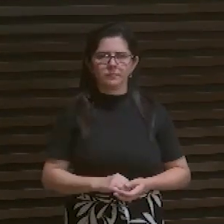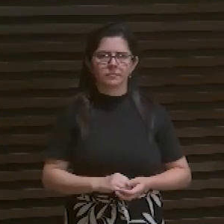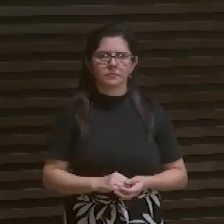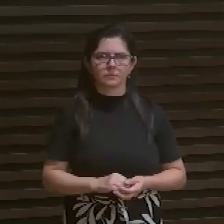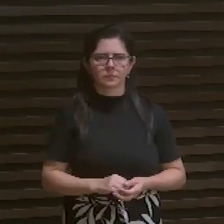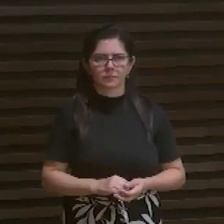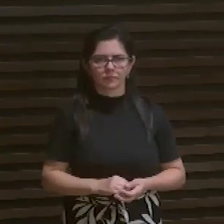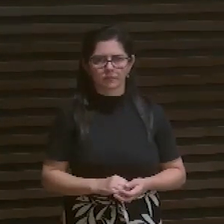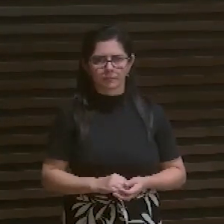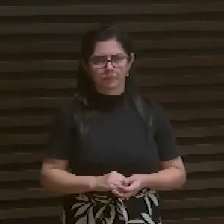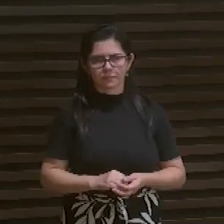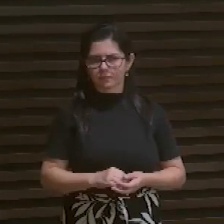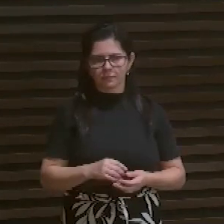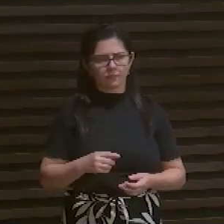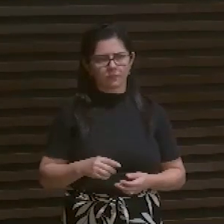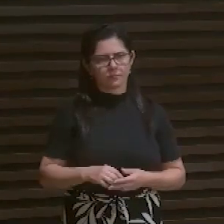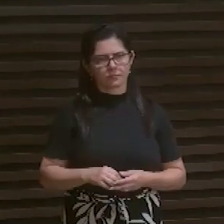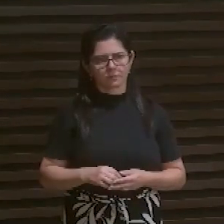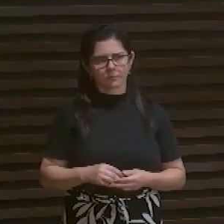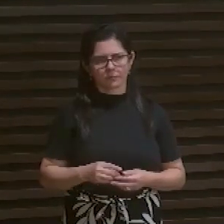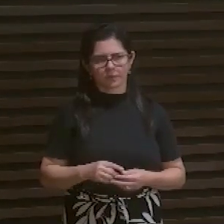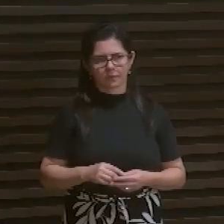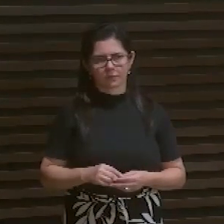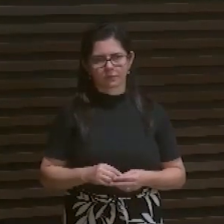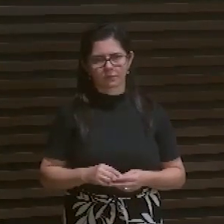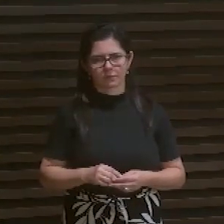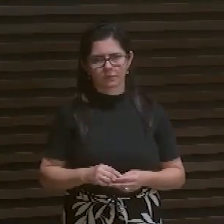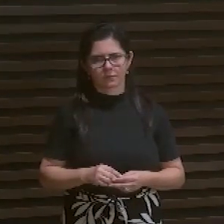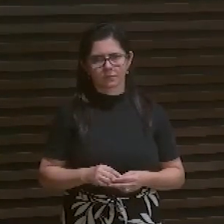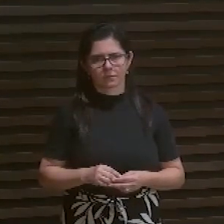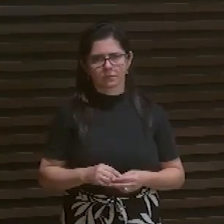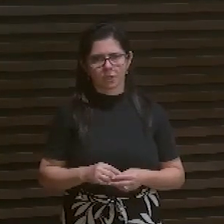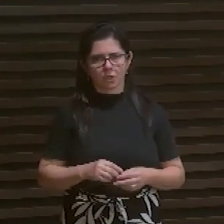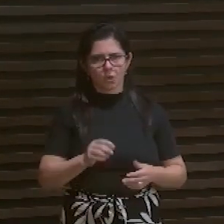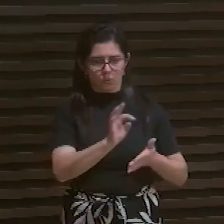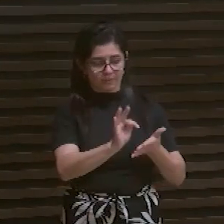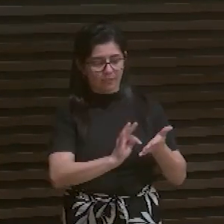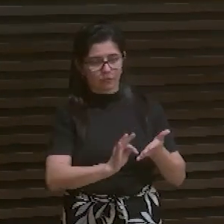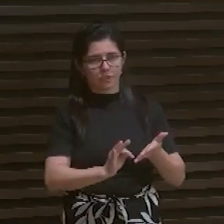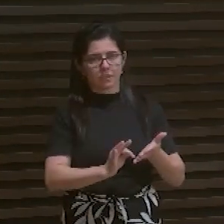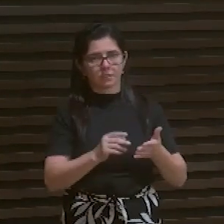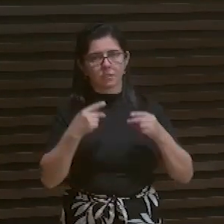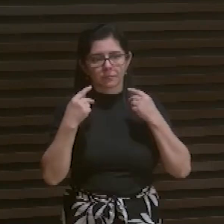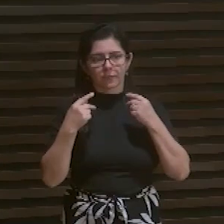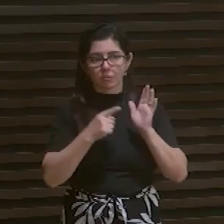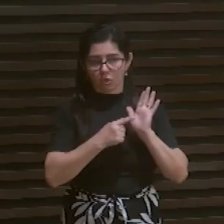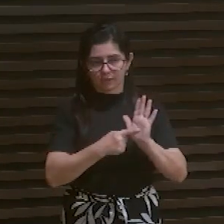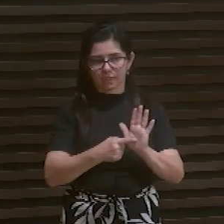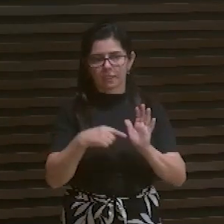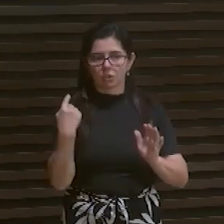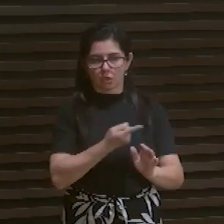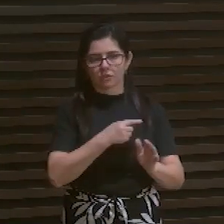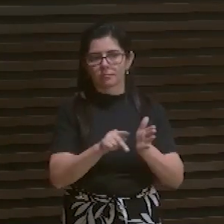cooperamos com Deus como se estivéssemos lado a lado com Ele. O texto afirma que pertencemos a Deus todos nós. Somos cooperadores